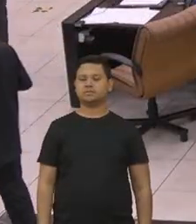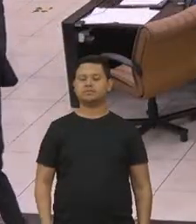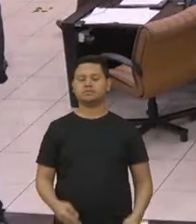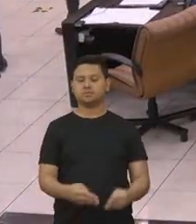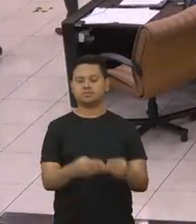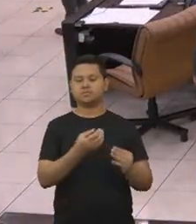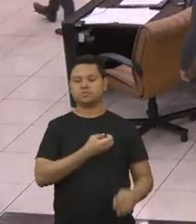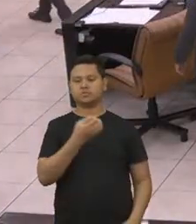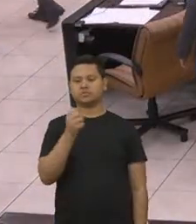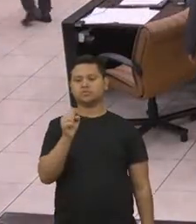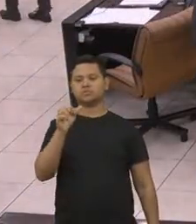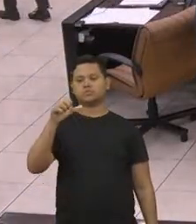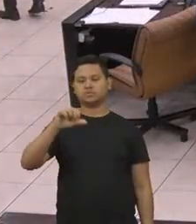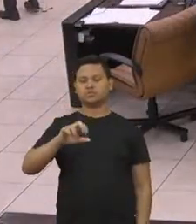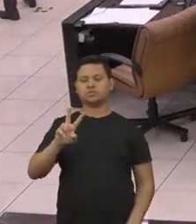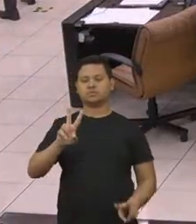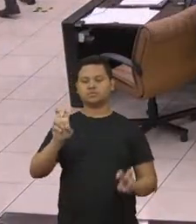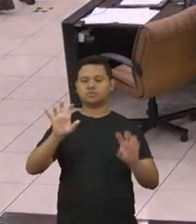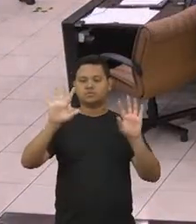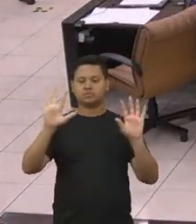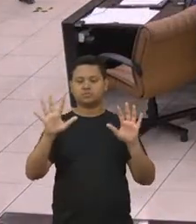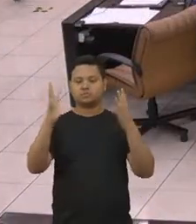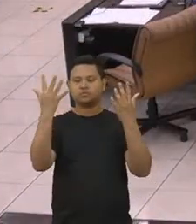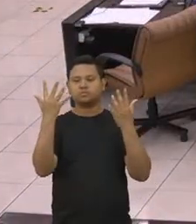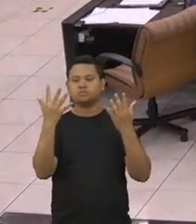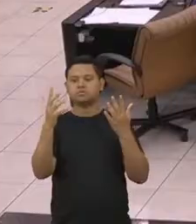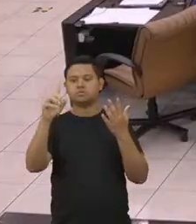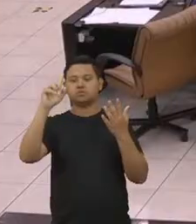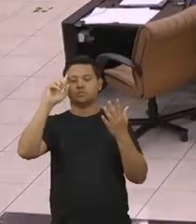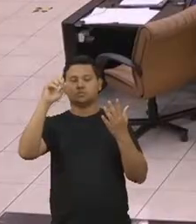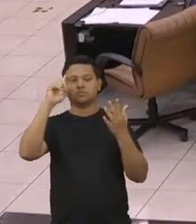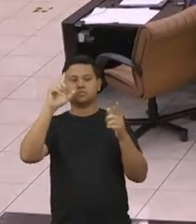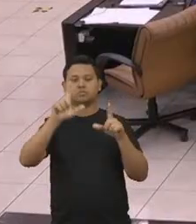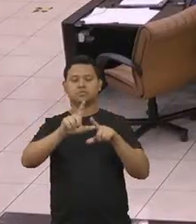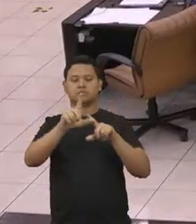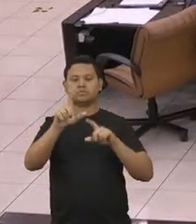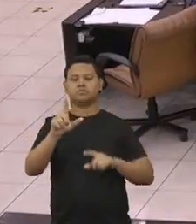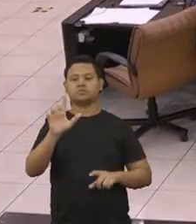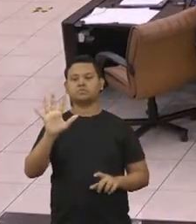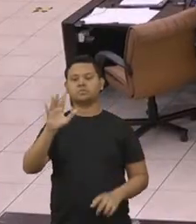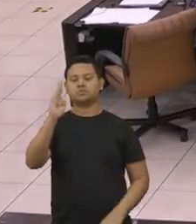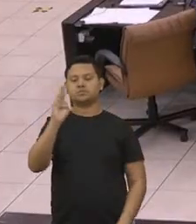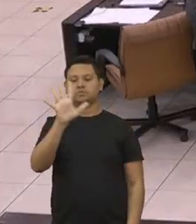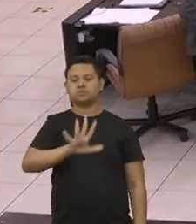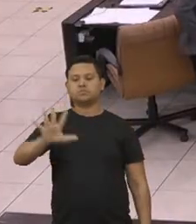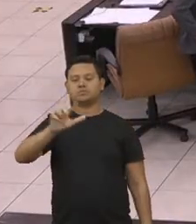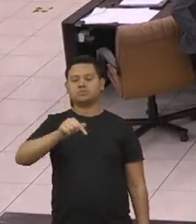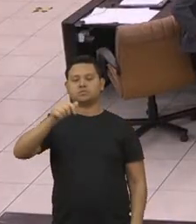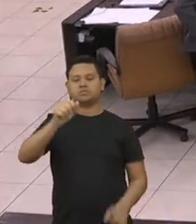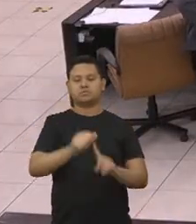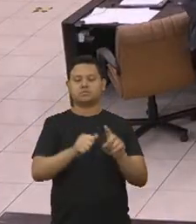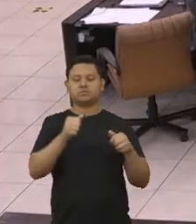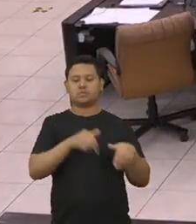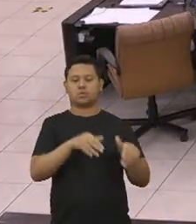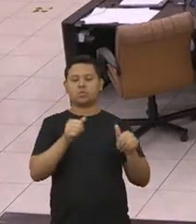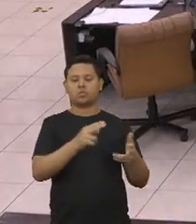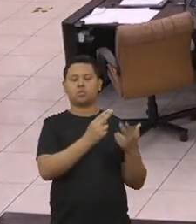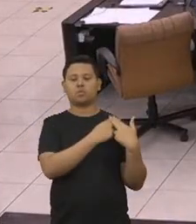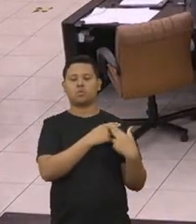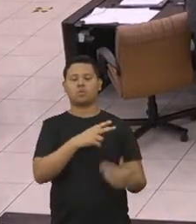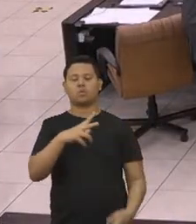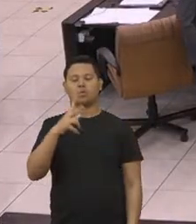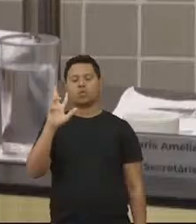Moção 809, moção congratulatória de homenagem ao Dia da Independência do Brasil, comemorado em 7 de setembro. Autoria, Paulinho